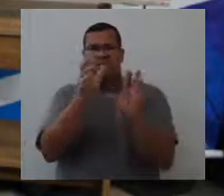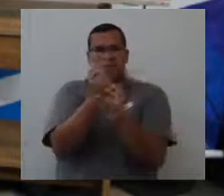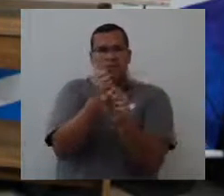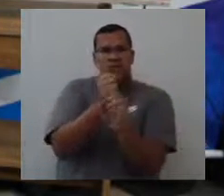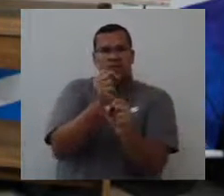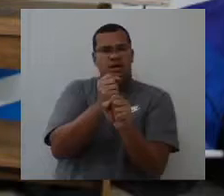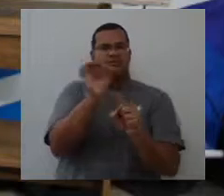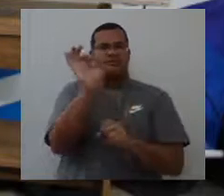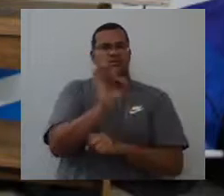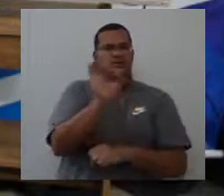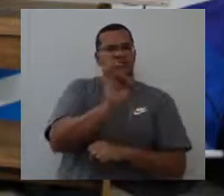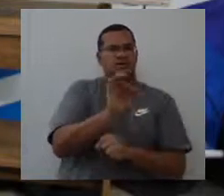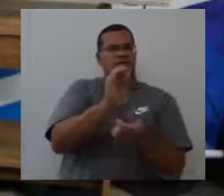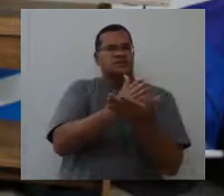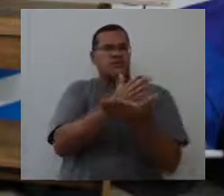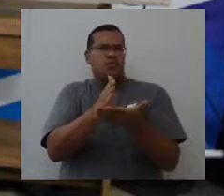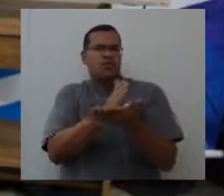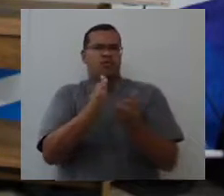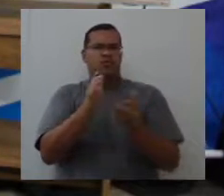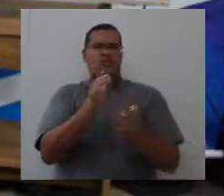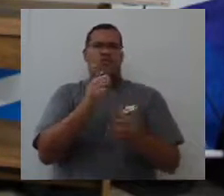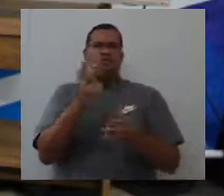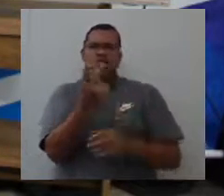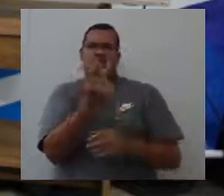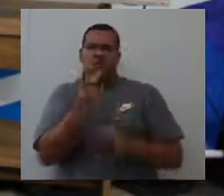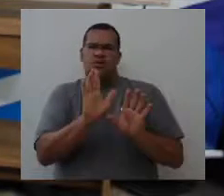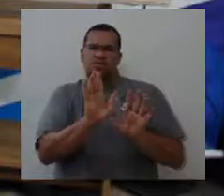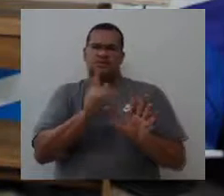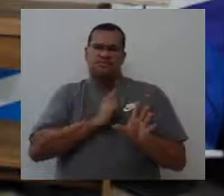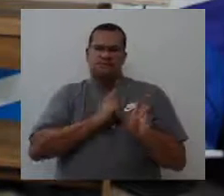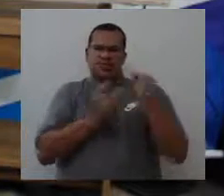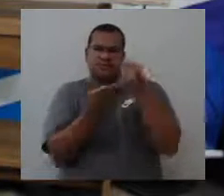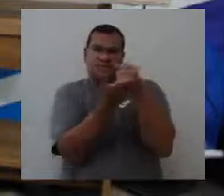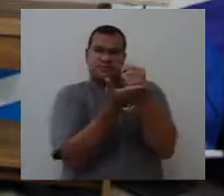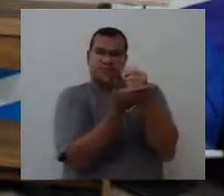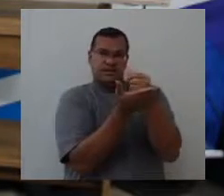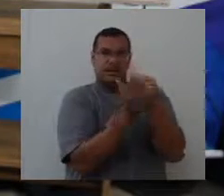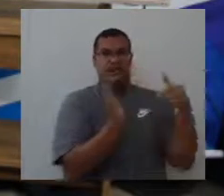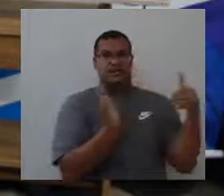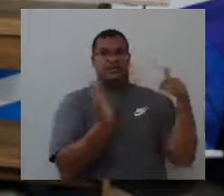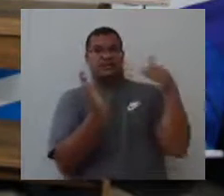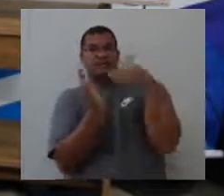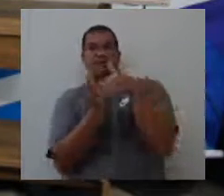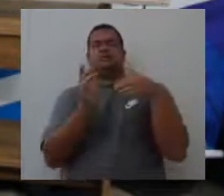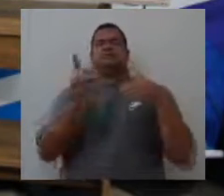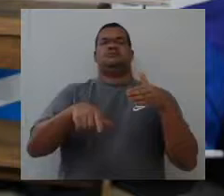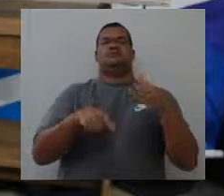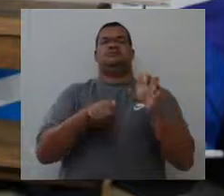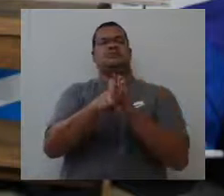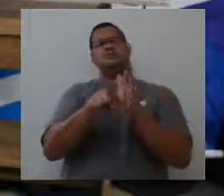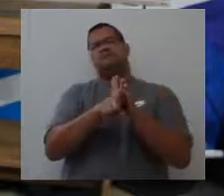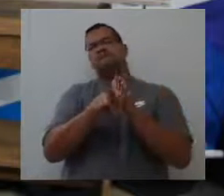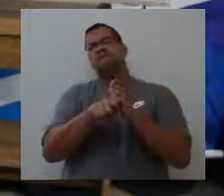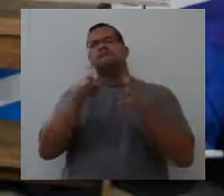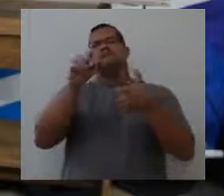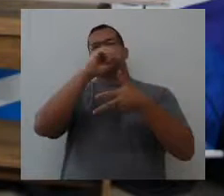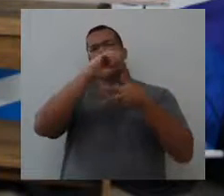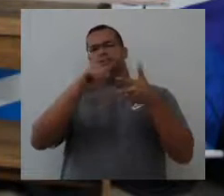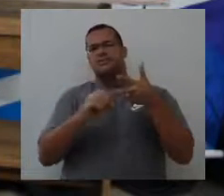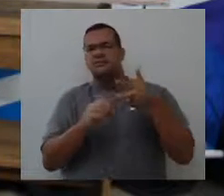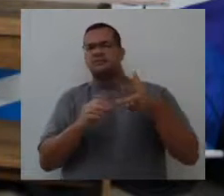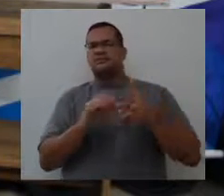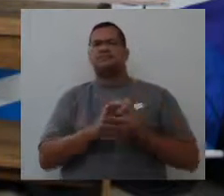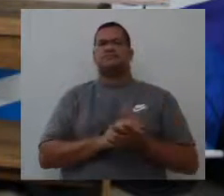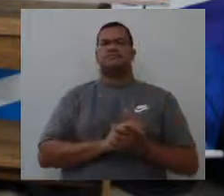porcentagem de certos valores, e a gente vai aqui do basiquinho até questões tipo Enem. Beleza, galera? Então vem